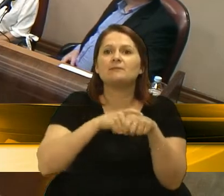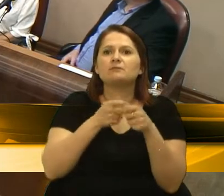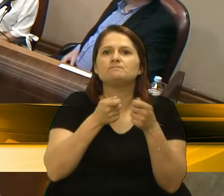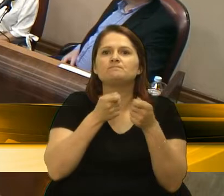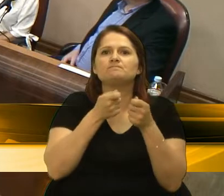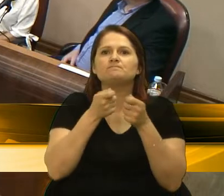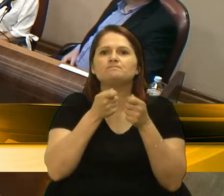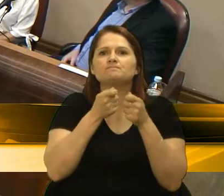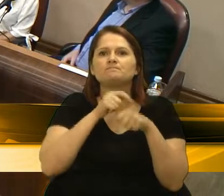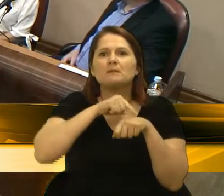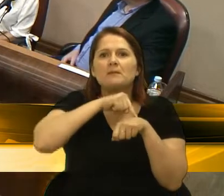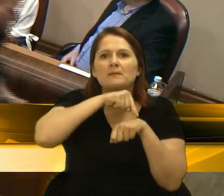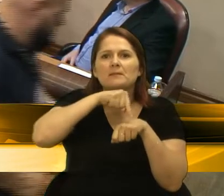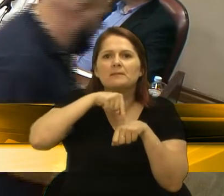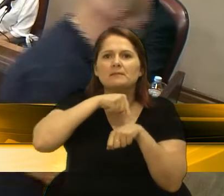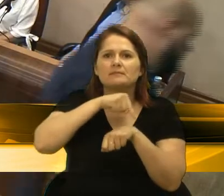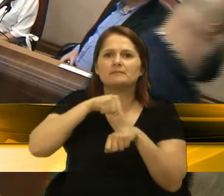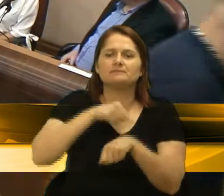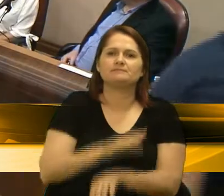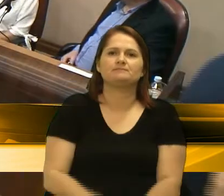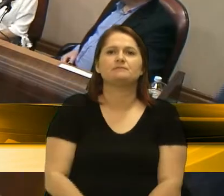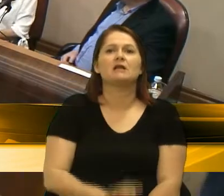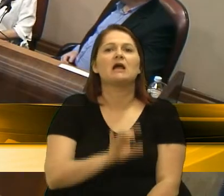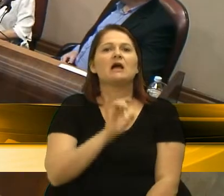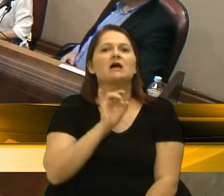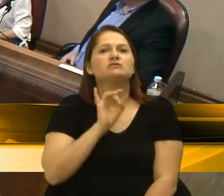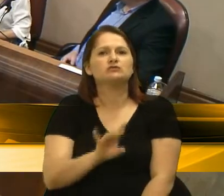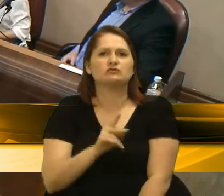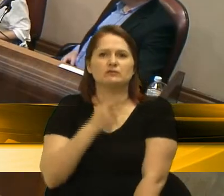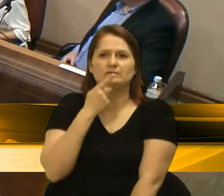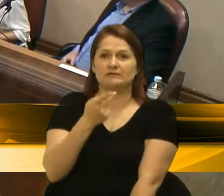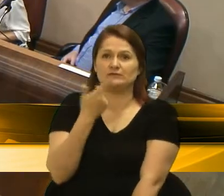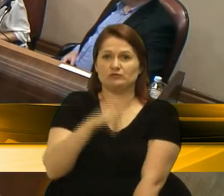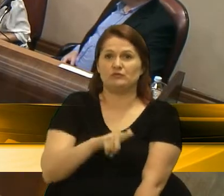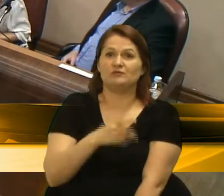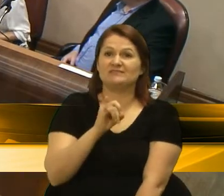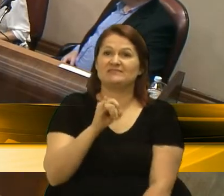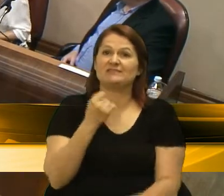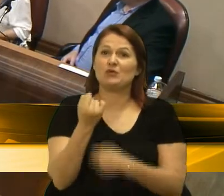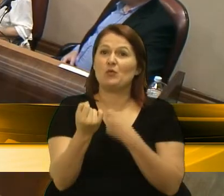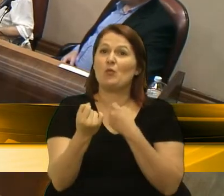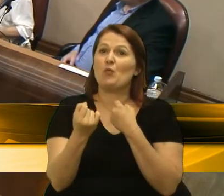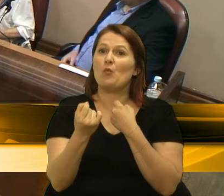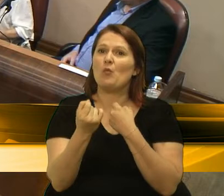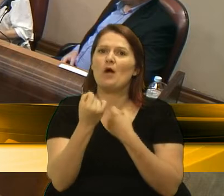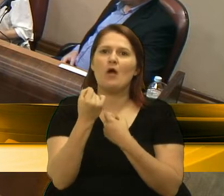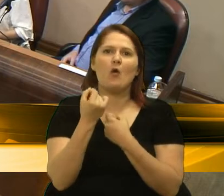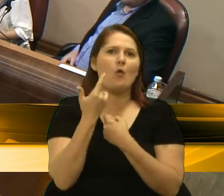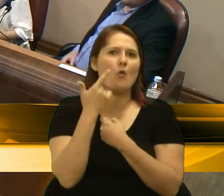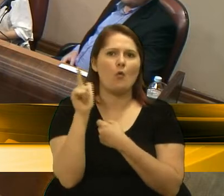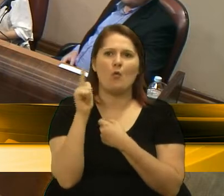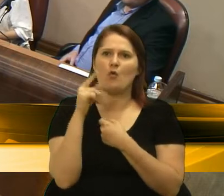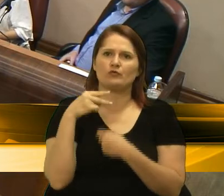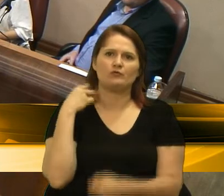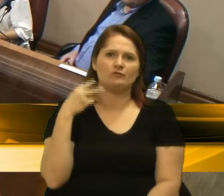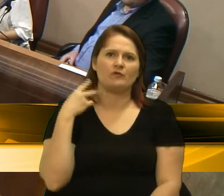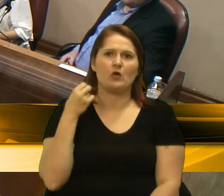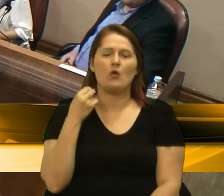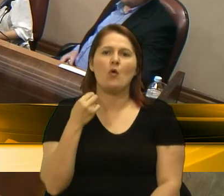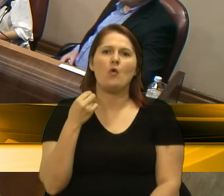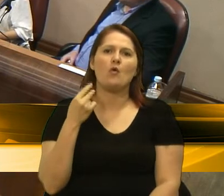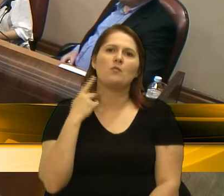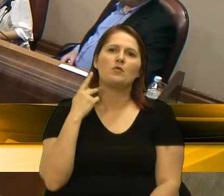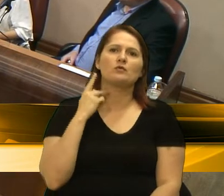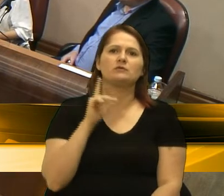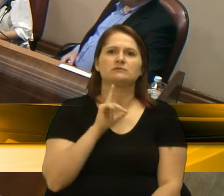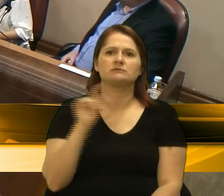Tá. Então, só repetindo, qualquer ausência de qualquer vereador ou dos procuradores terá que ser feito através